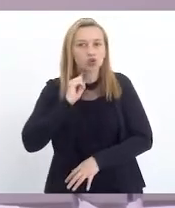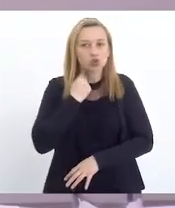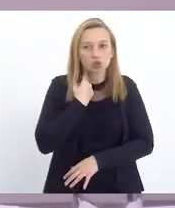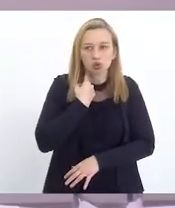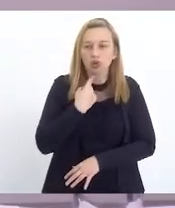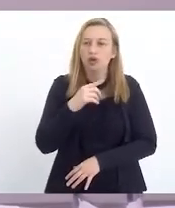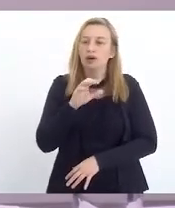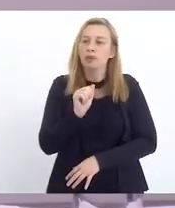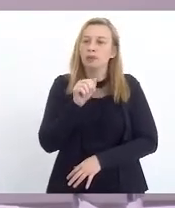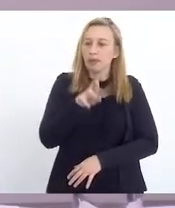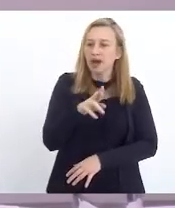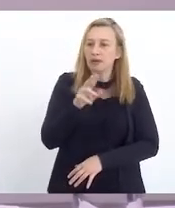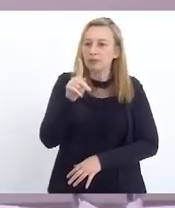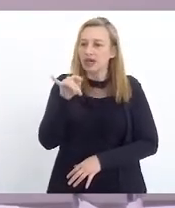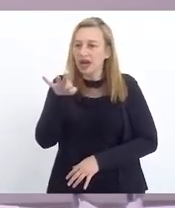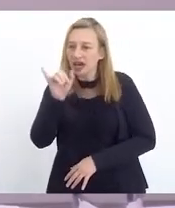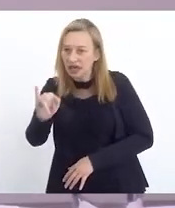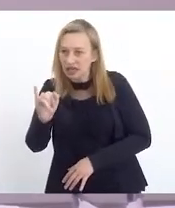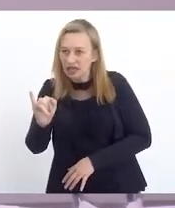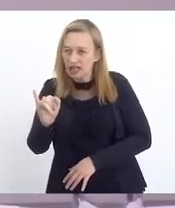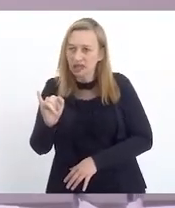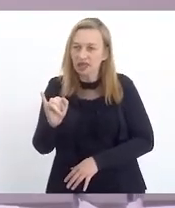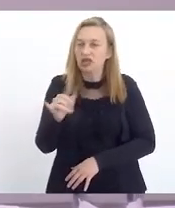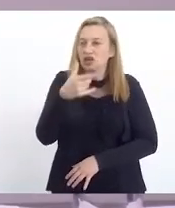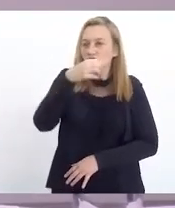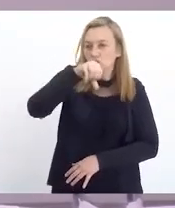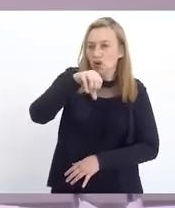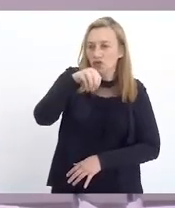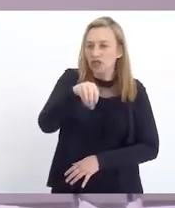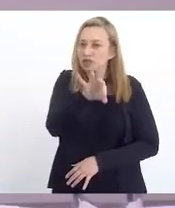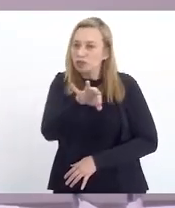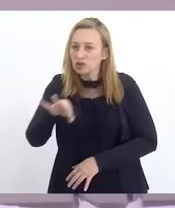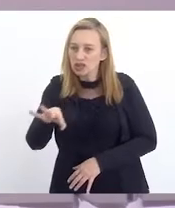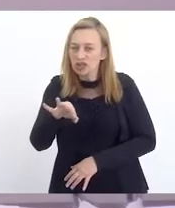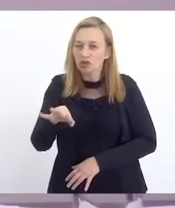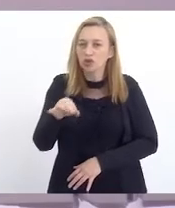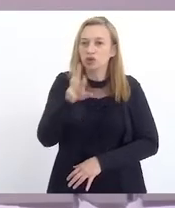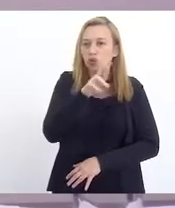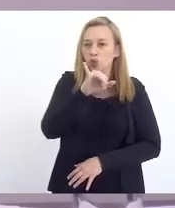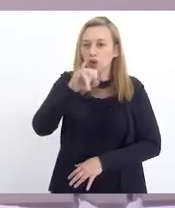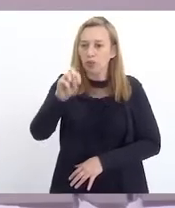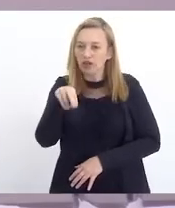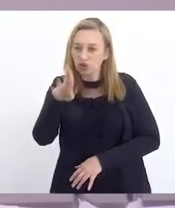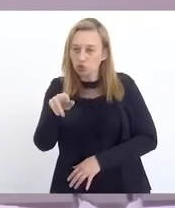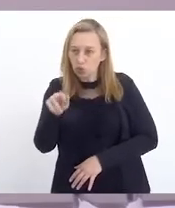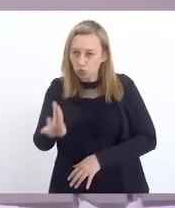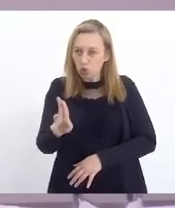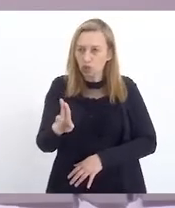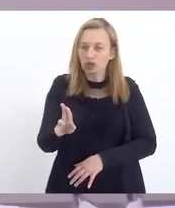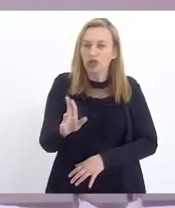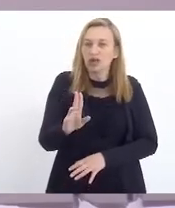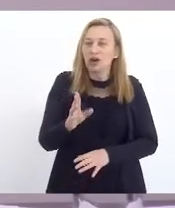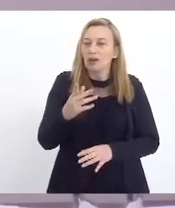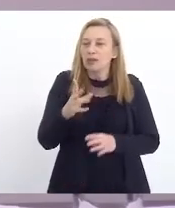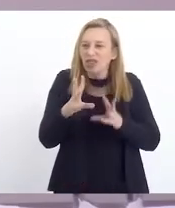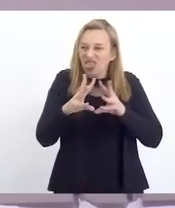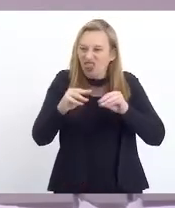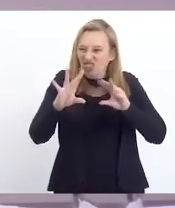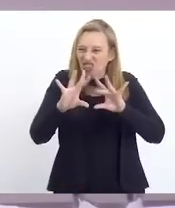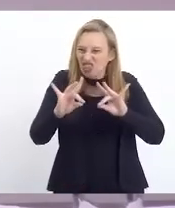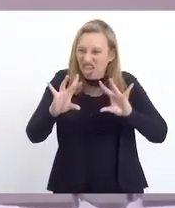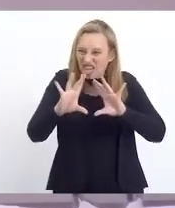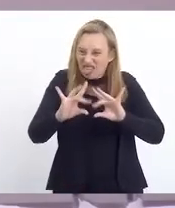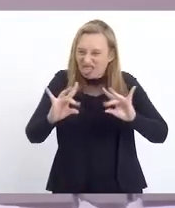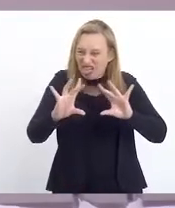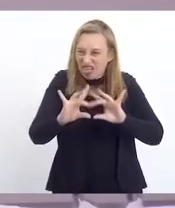do Piraí, o Rio Paraíba do Sul, de onde vem 90% da água do Guandu, tem aparência barrenta. A água vai passando